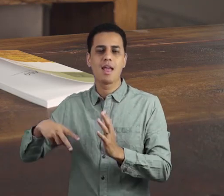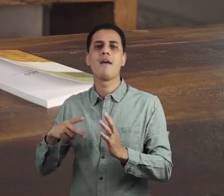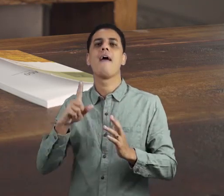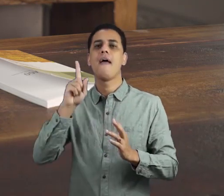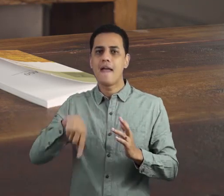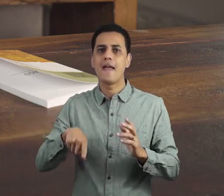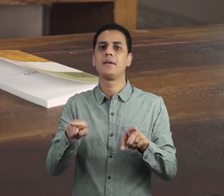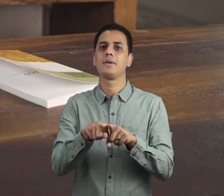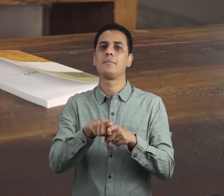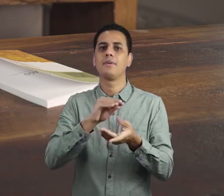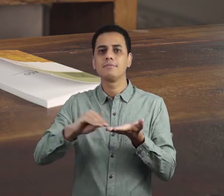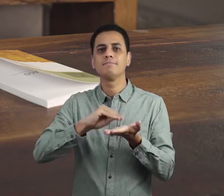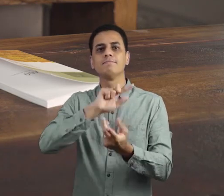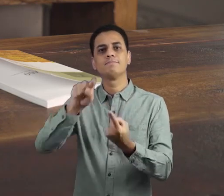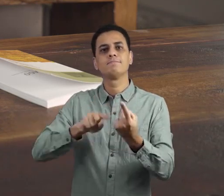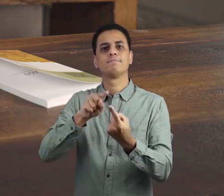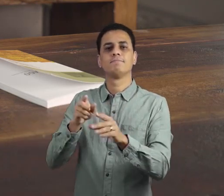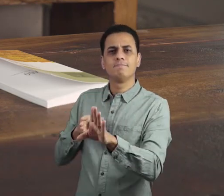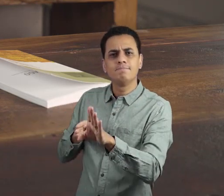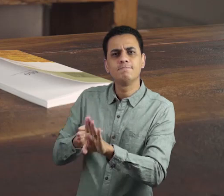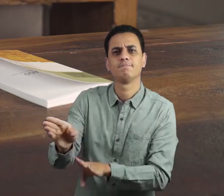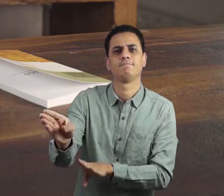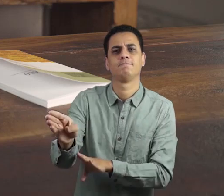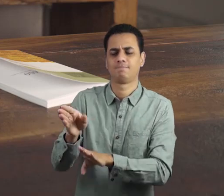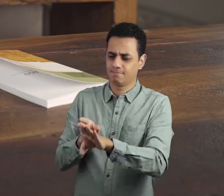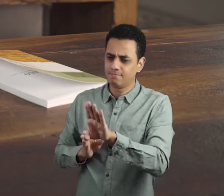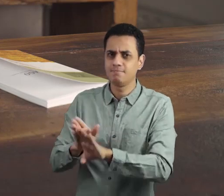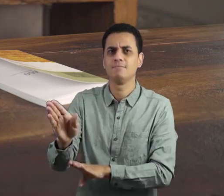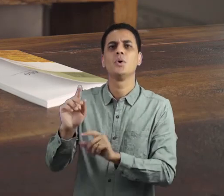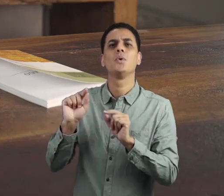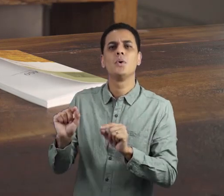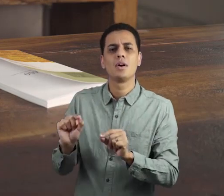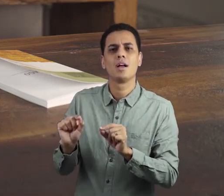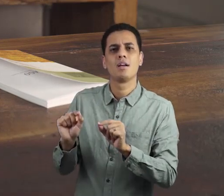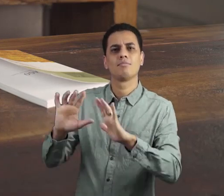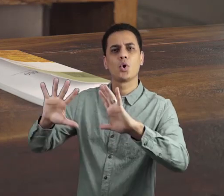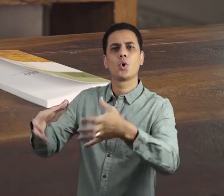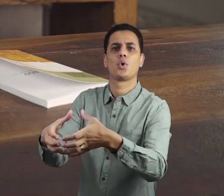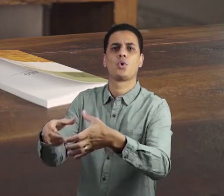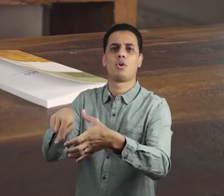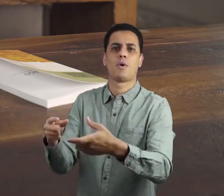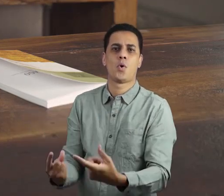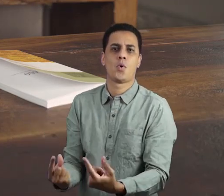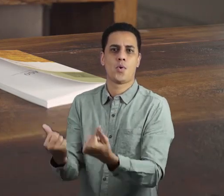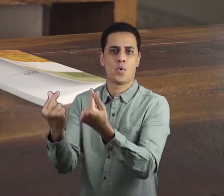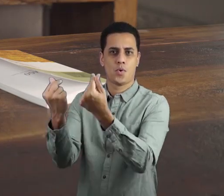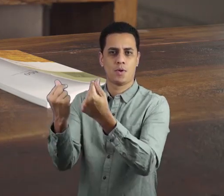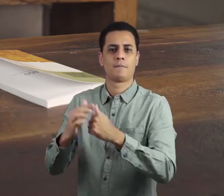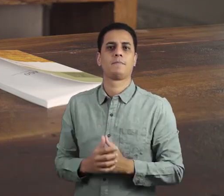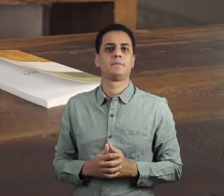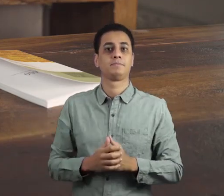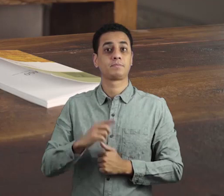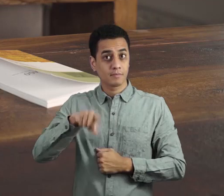eles são versículos de juízo e de exortação voltados especificamente para